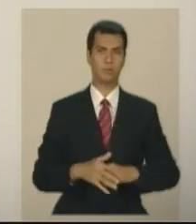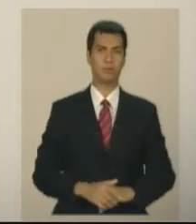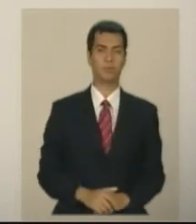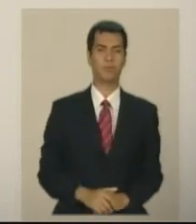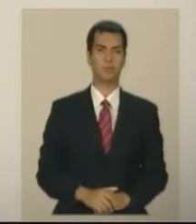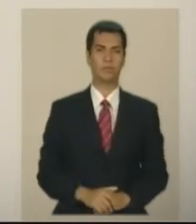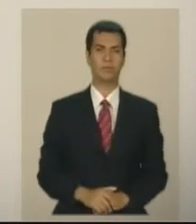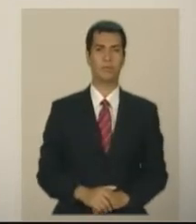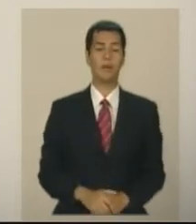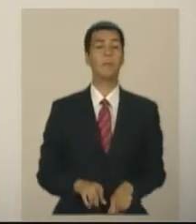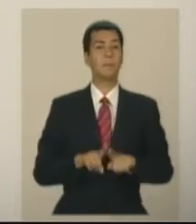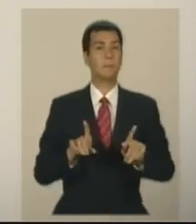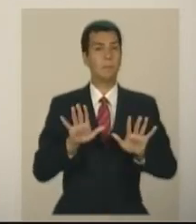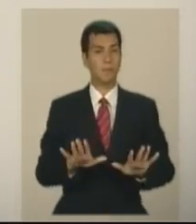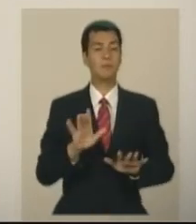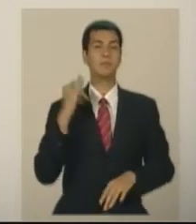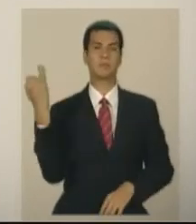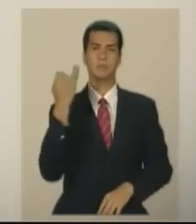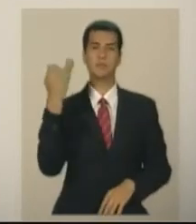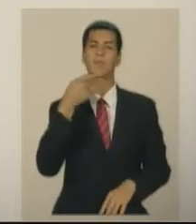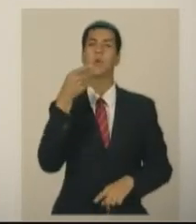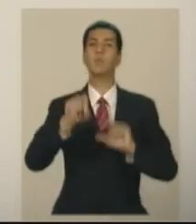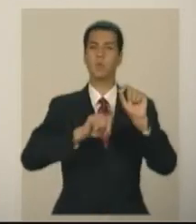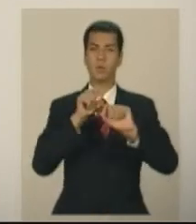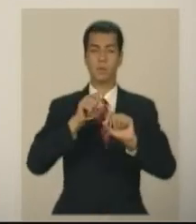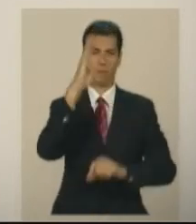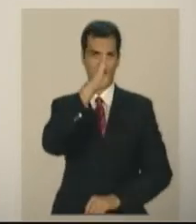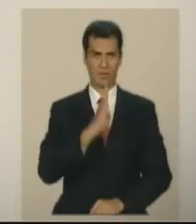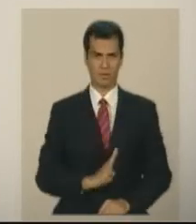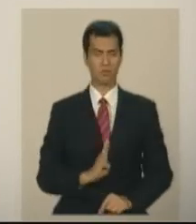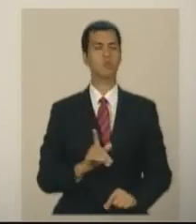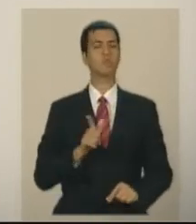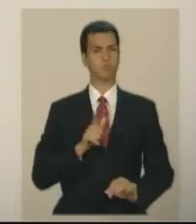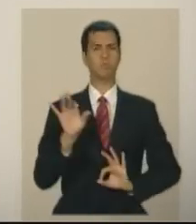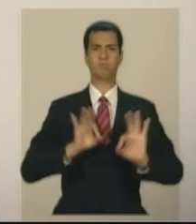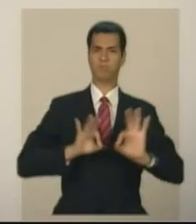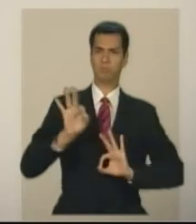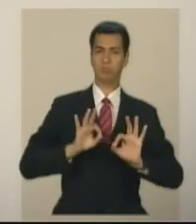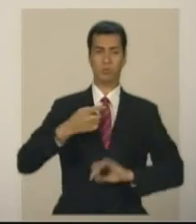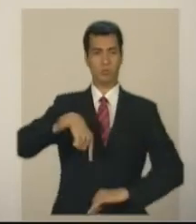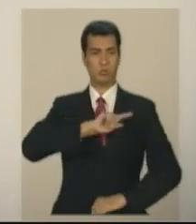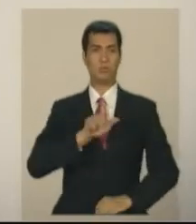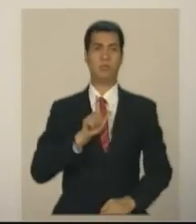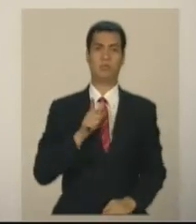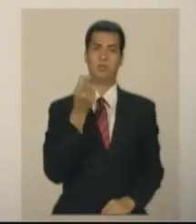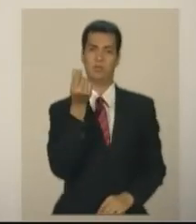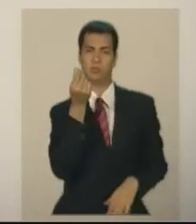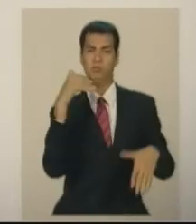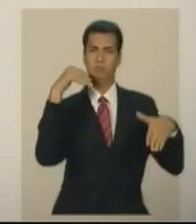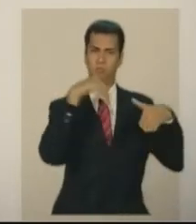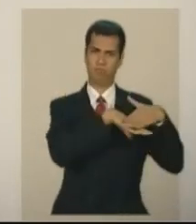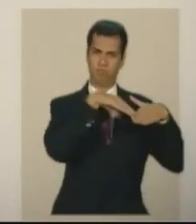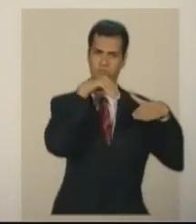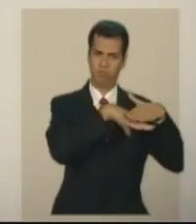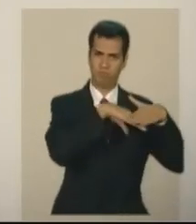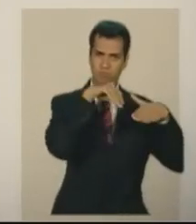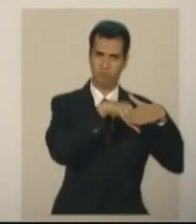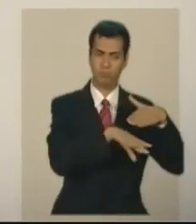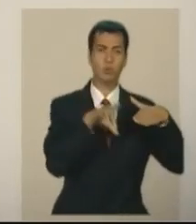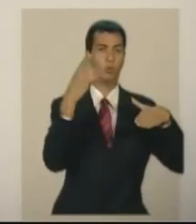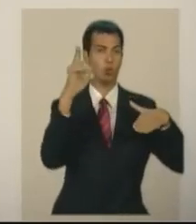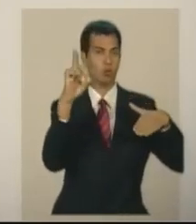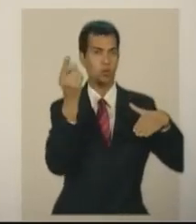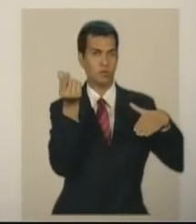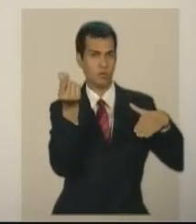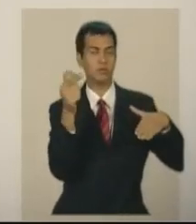importante dizer aqui que o Brasil está bem preparado para esse momento temos reservas internacionais em